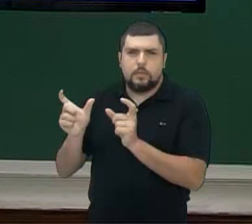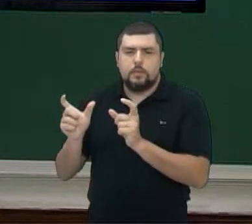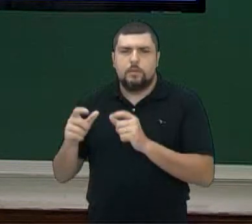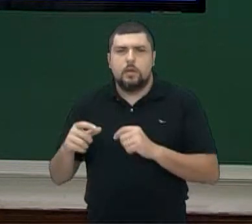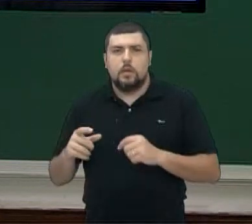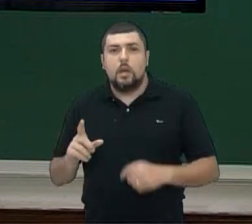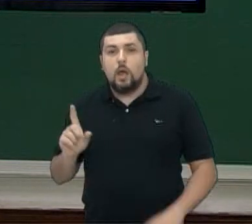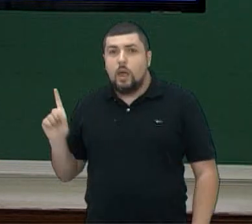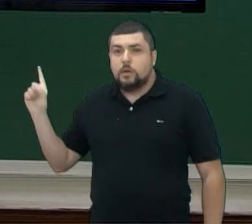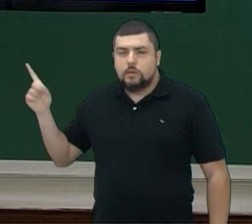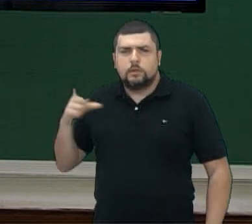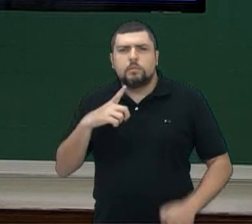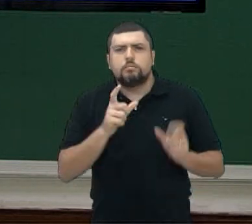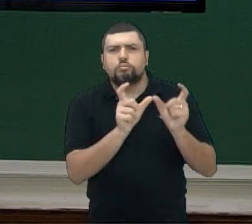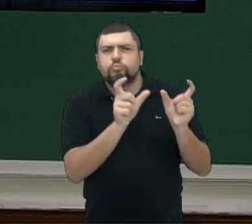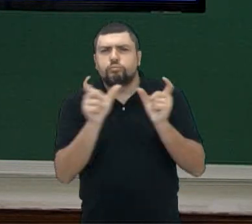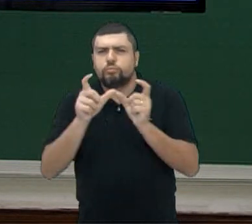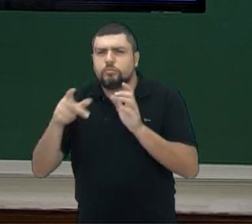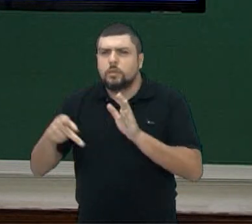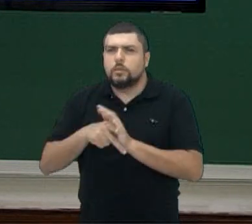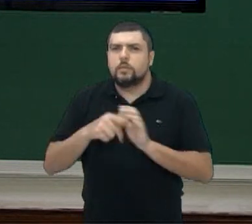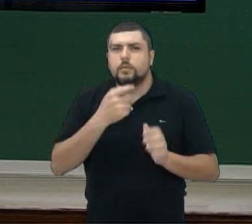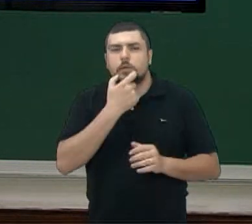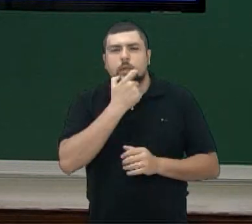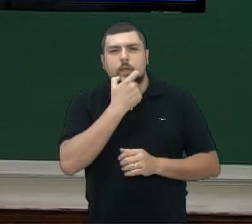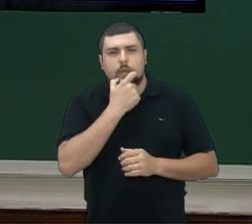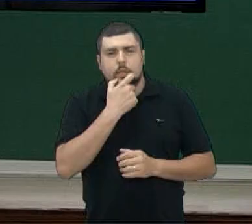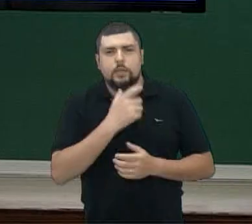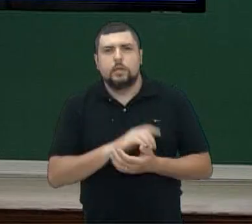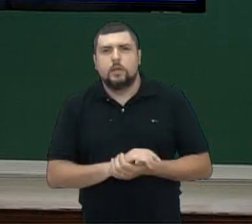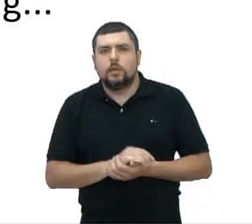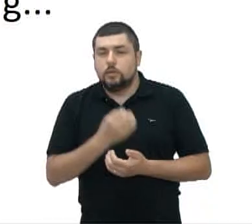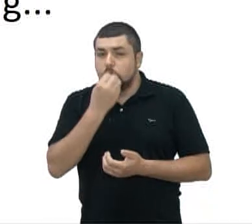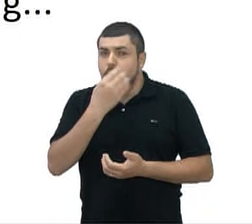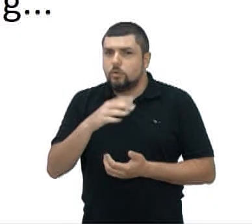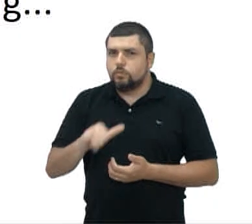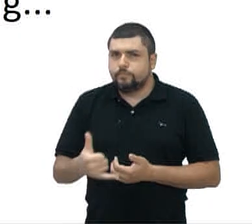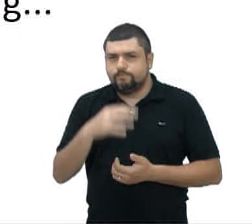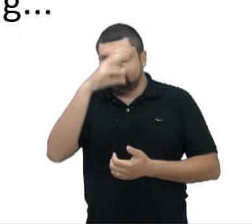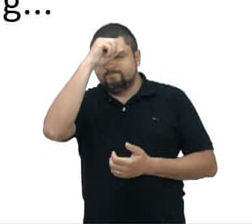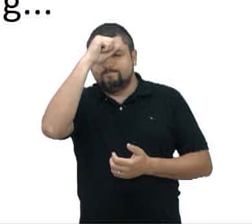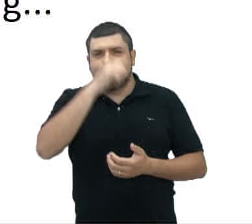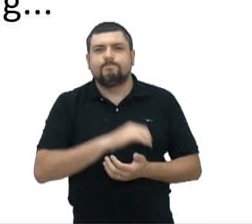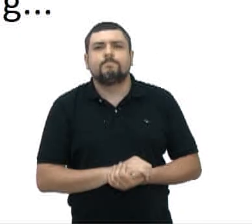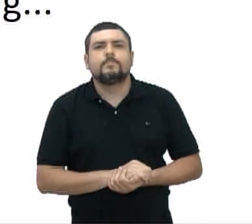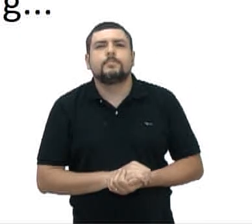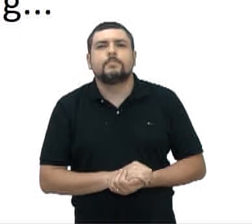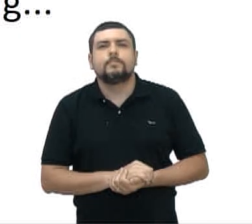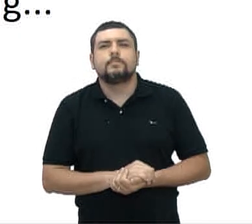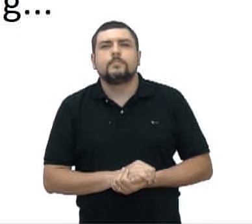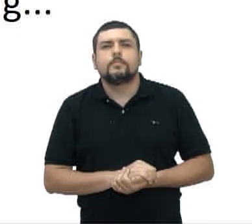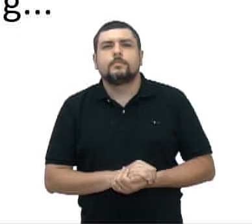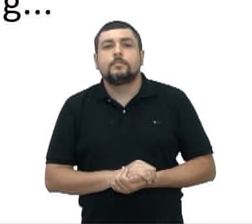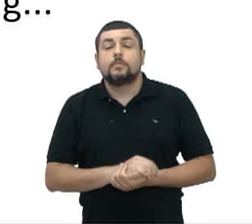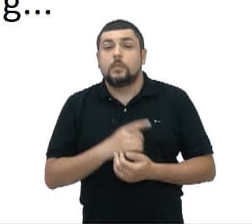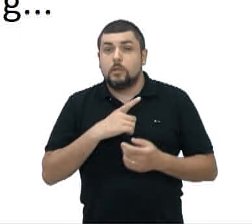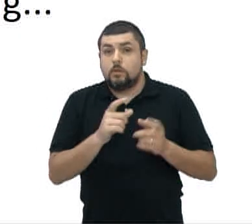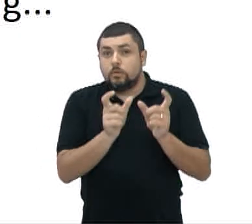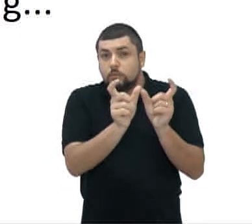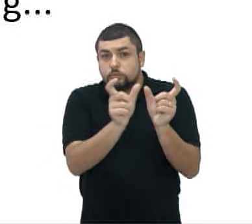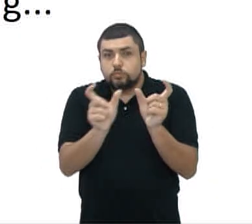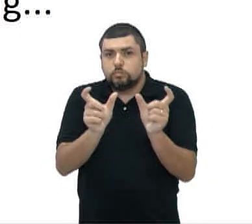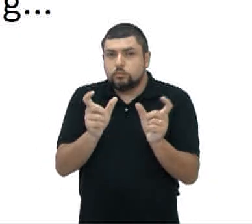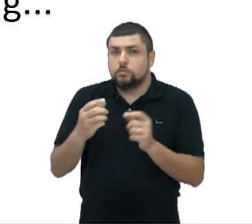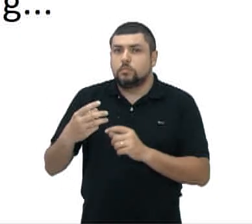muitas expressões em inglês. Muitas expressões bem legais, assim, para a gente poder aprender. Então, assim, ó, eu coloquei 3 expressões aqui. Na verdade, não,